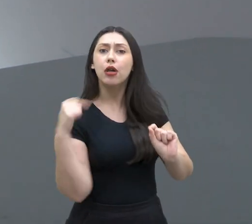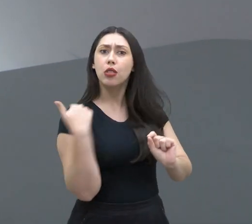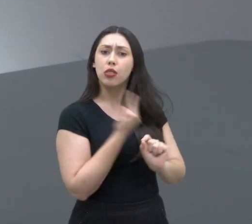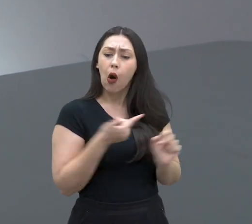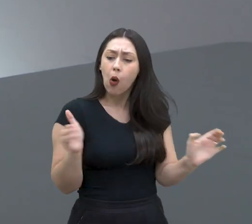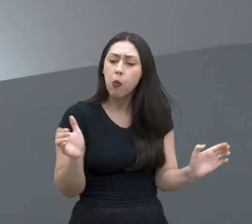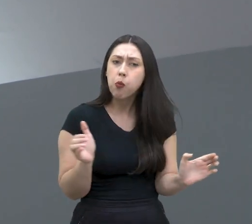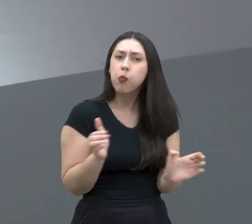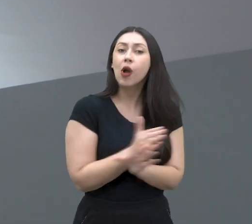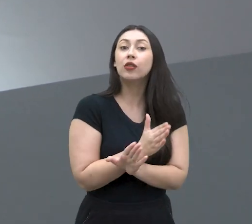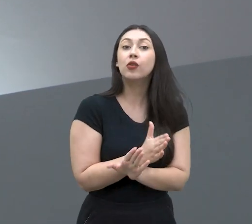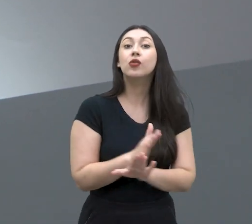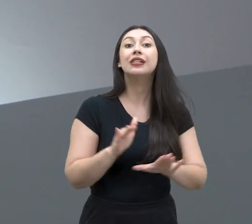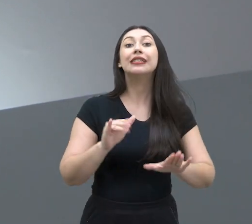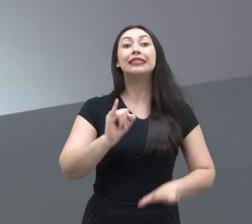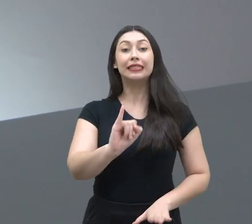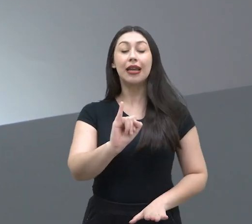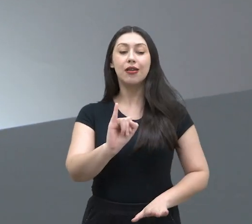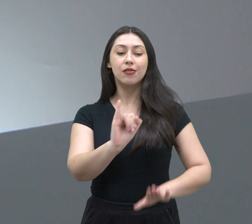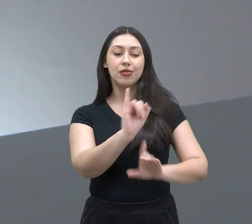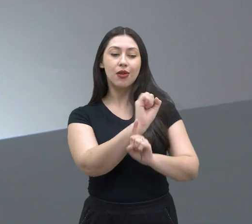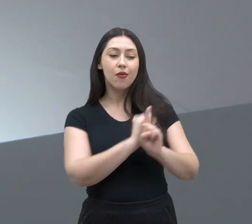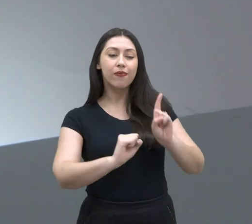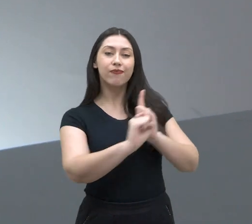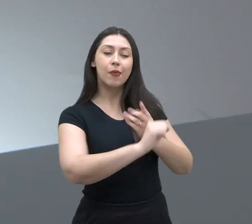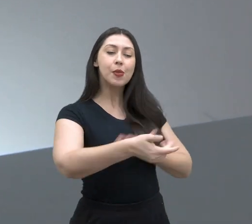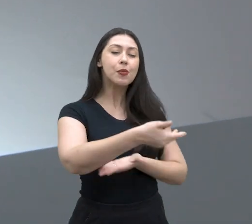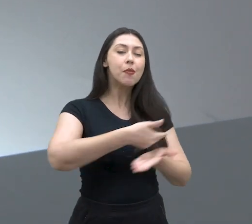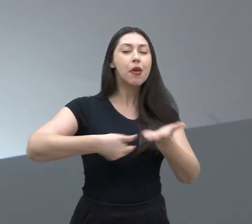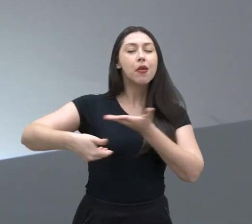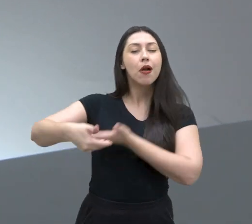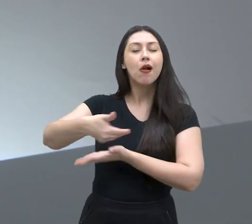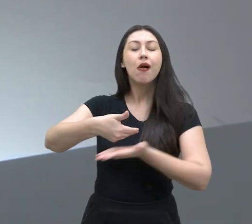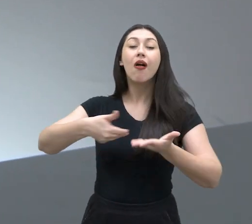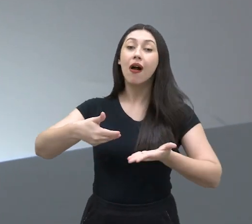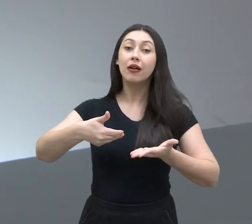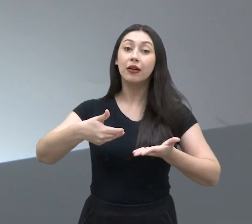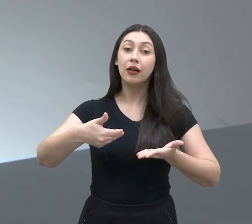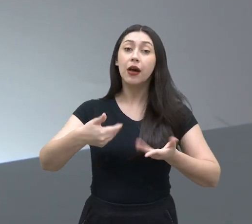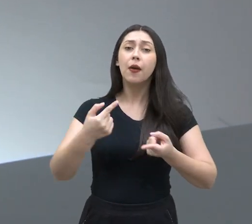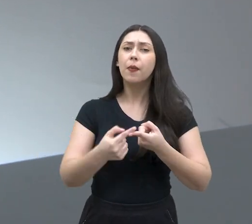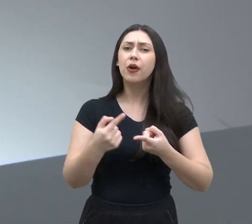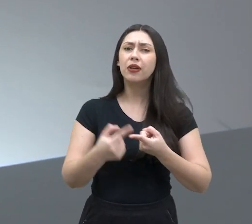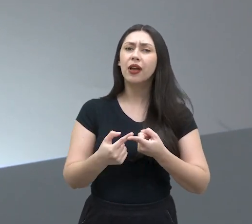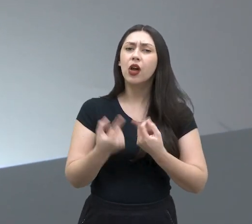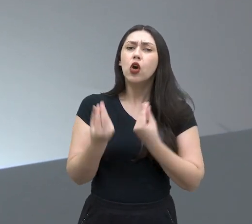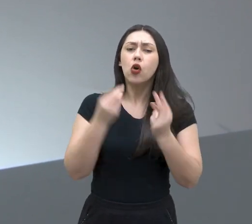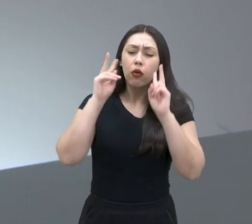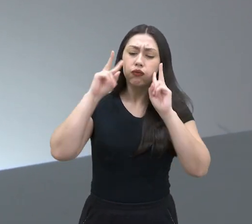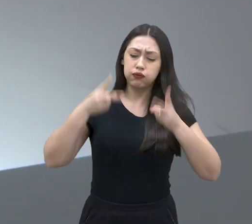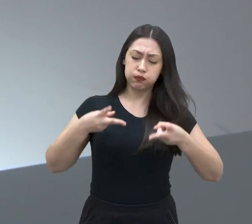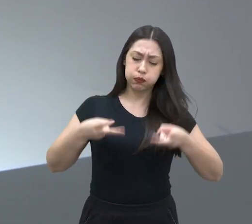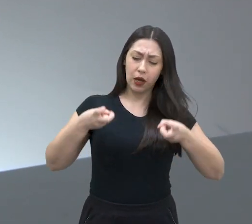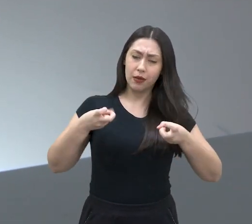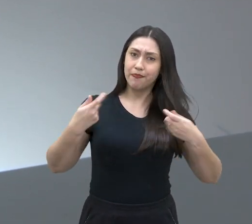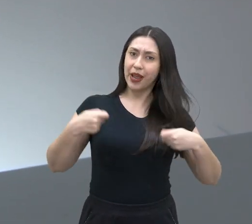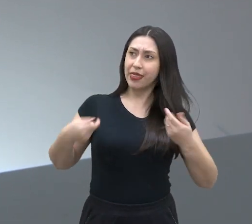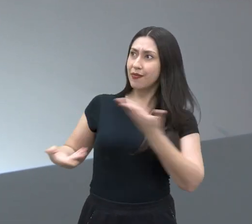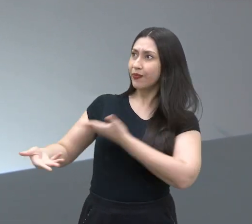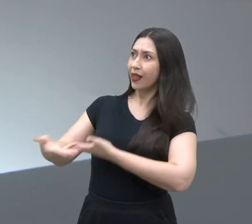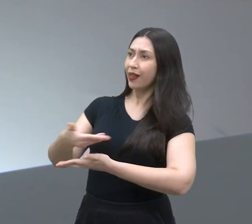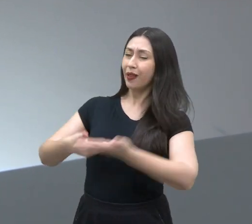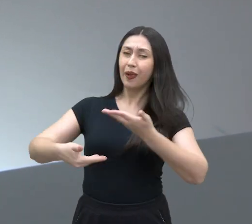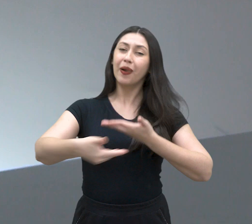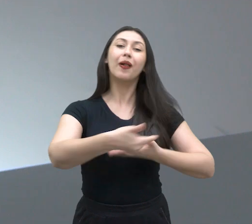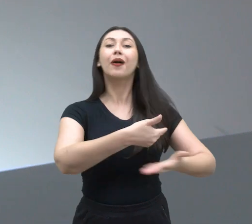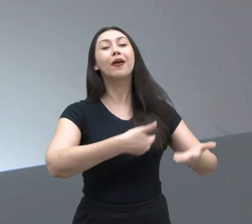da presença de outras pessoas. Por isso a política não acontece só de terno e gravata. Ela pode ser praticada em qualquer